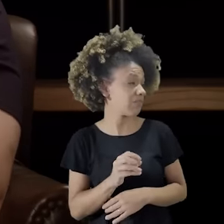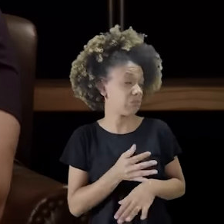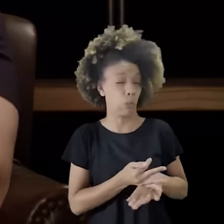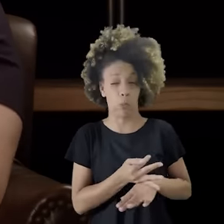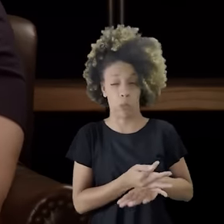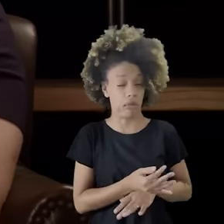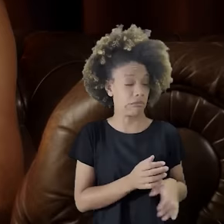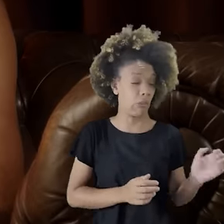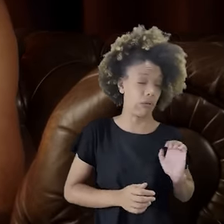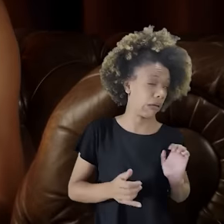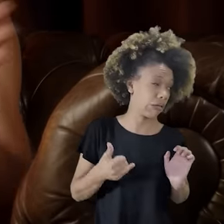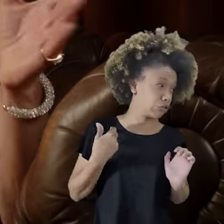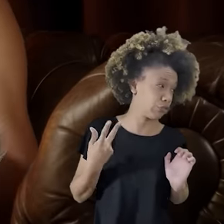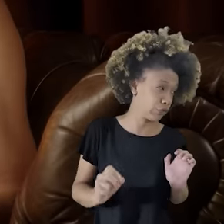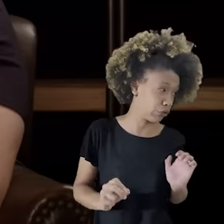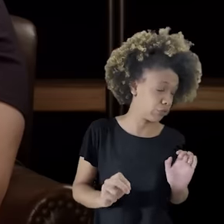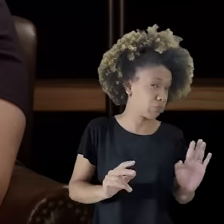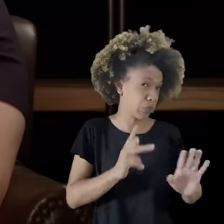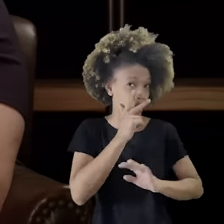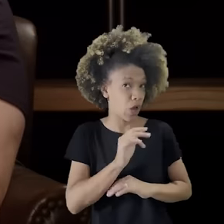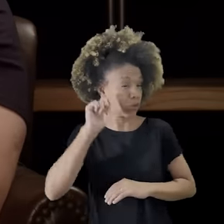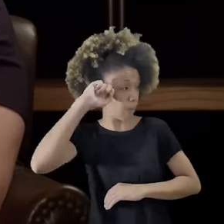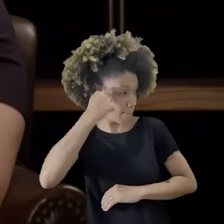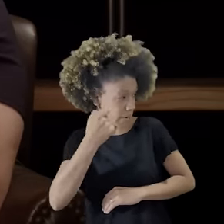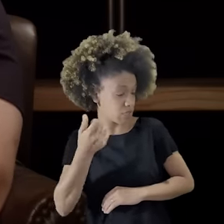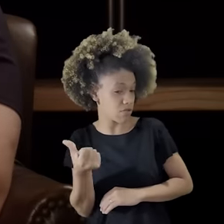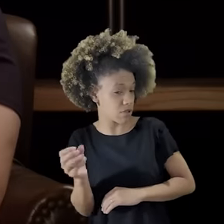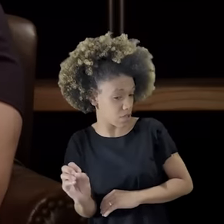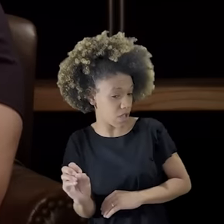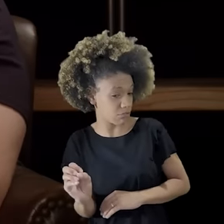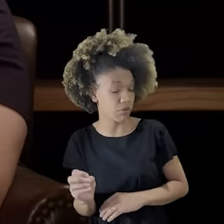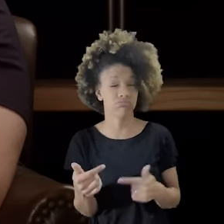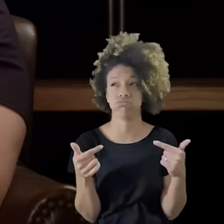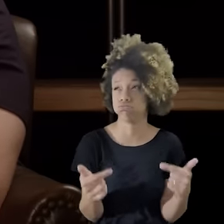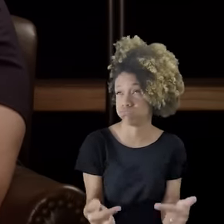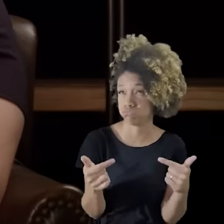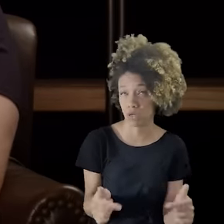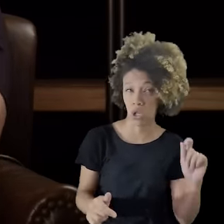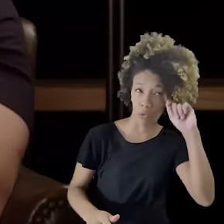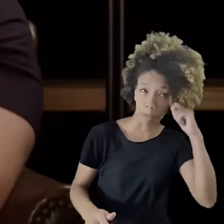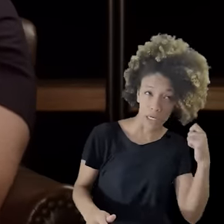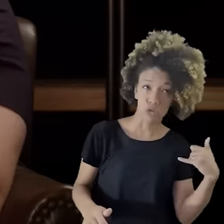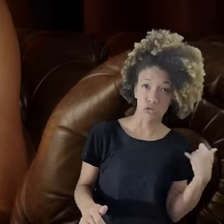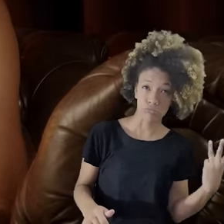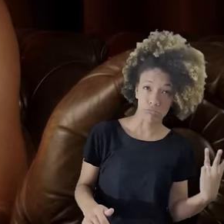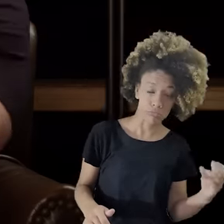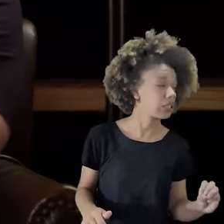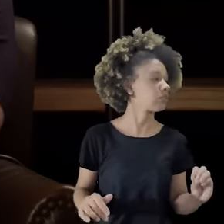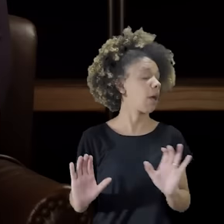o gay de 20 Eu acho que o preto de 60 anos tá de saco cheio do preto de 30